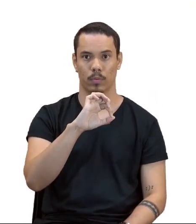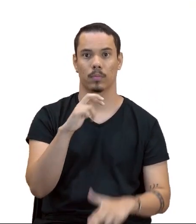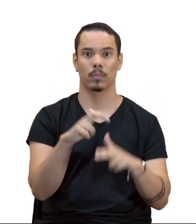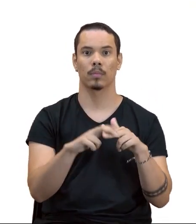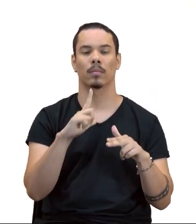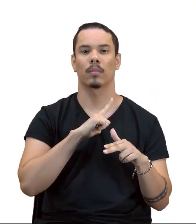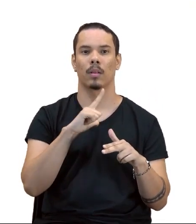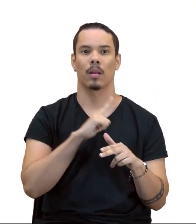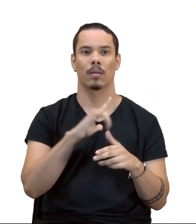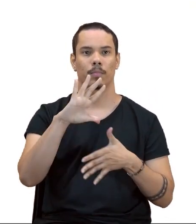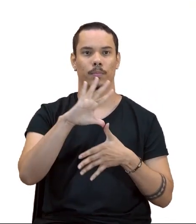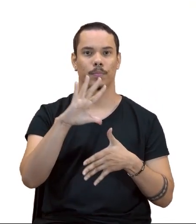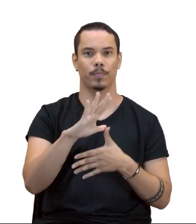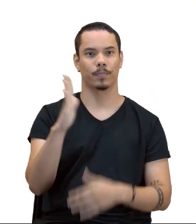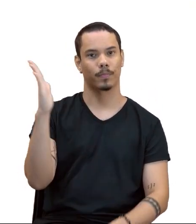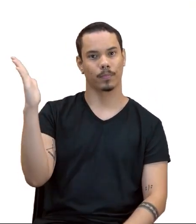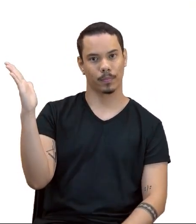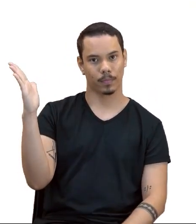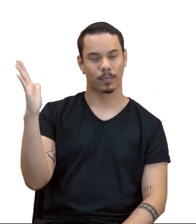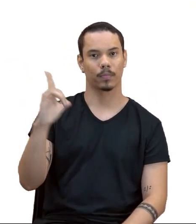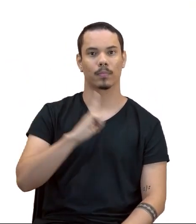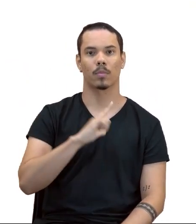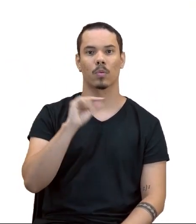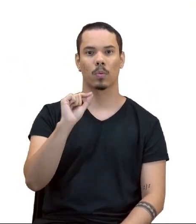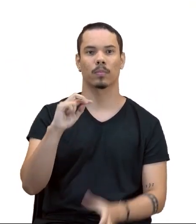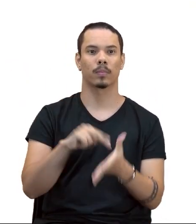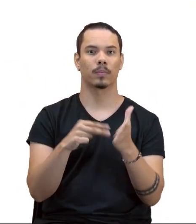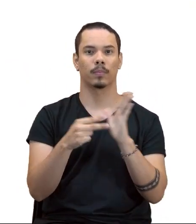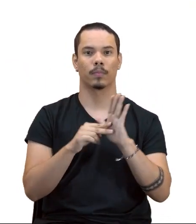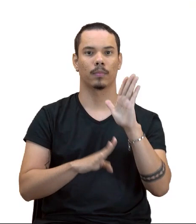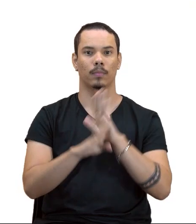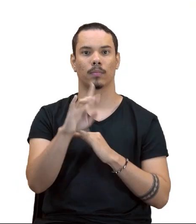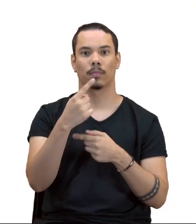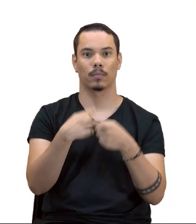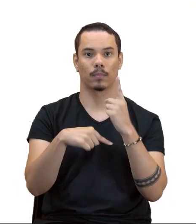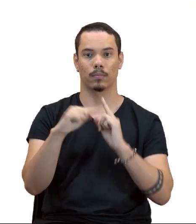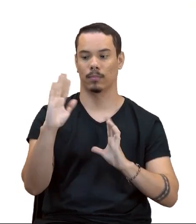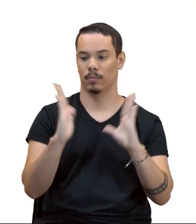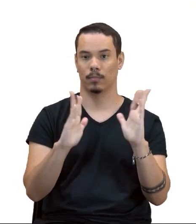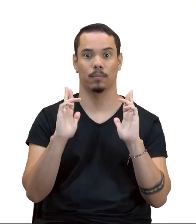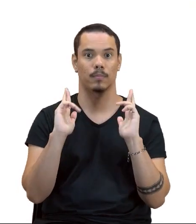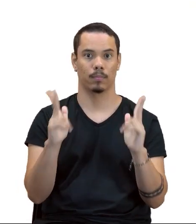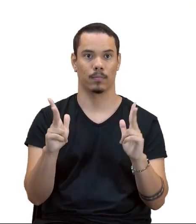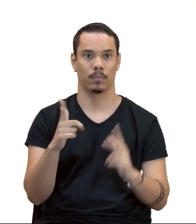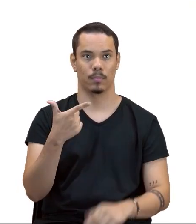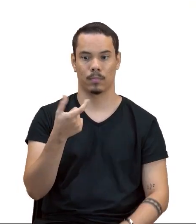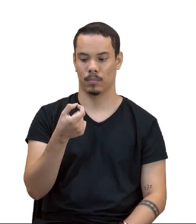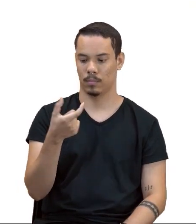mapinha que representa o quê? Essa evolução em período diferente, ó, 2000 e